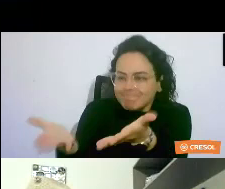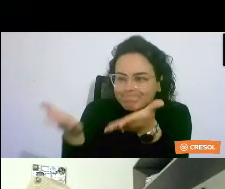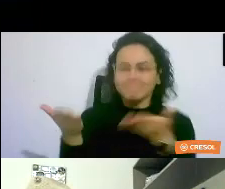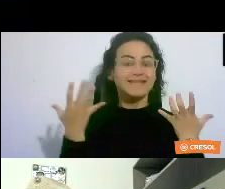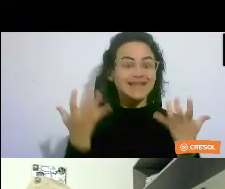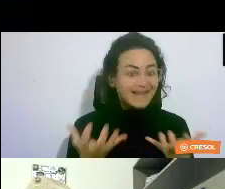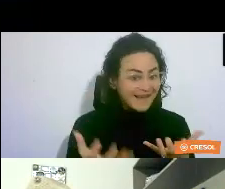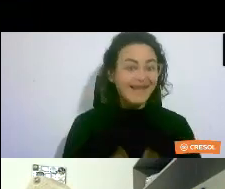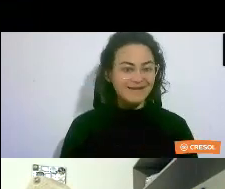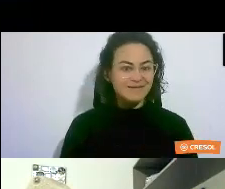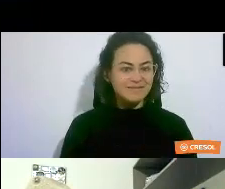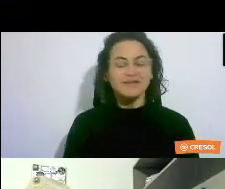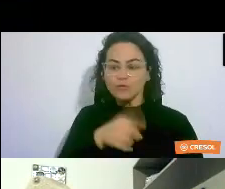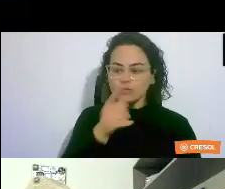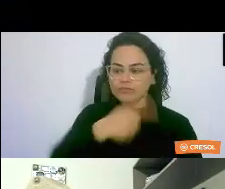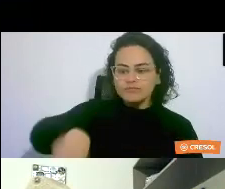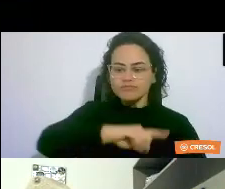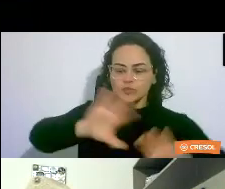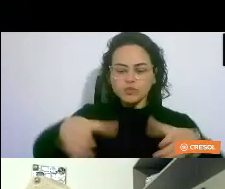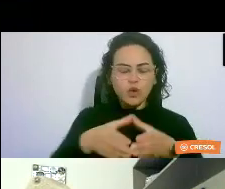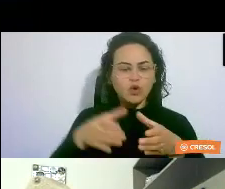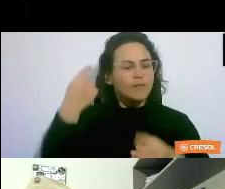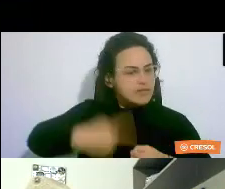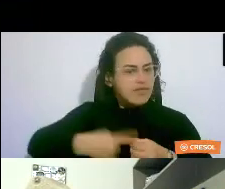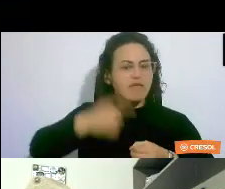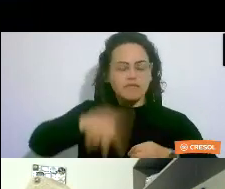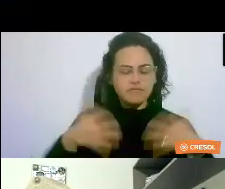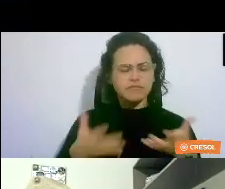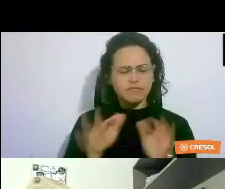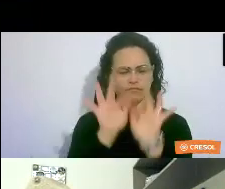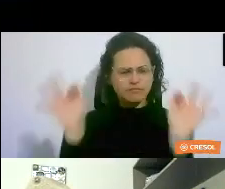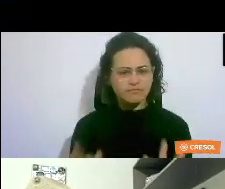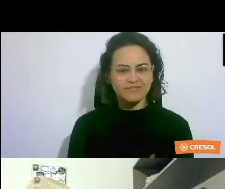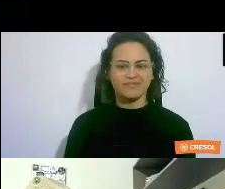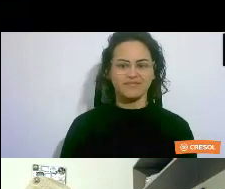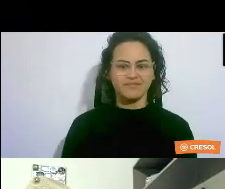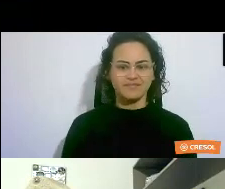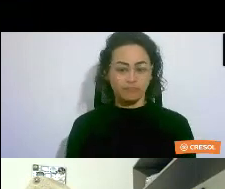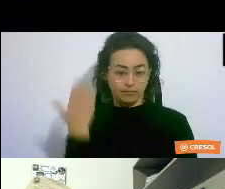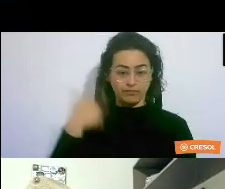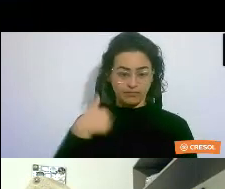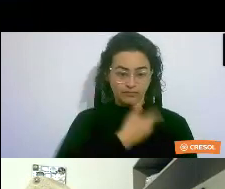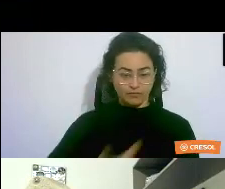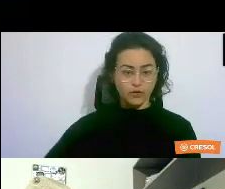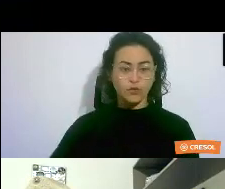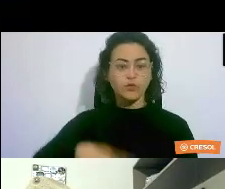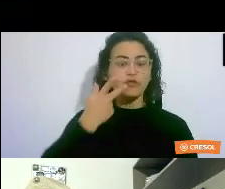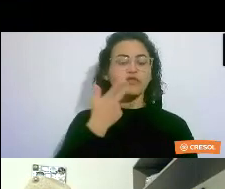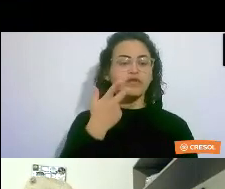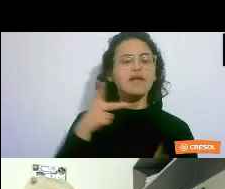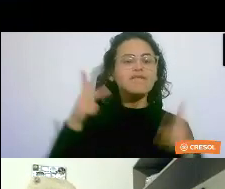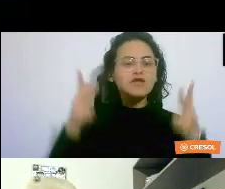de todos na comunidade. Eu, no ano de governadoria, gostava de dar o exemplo do castelo da Idade